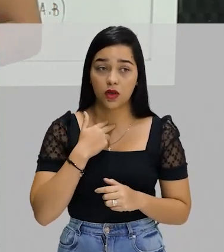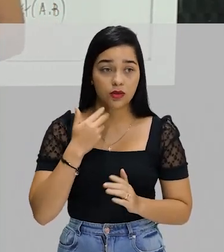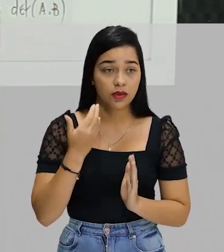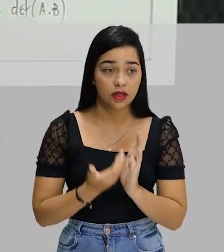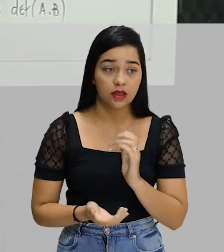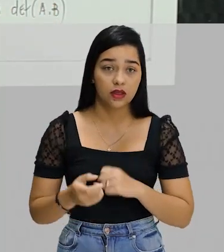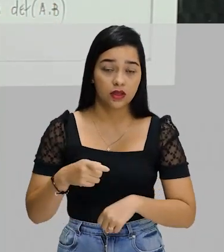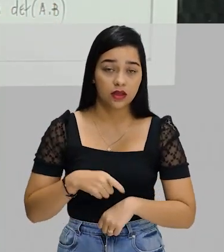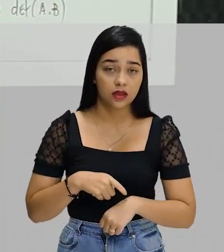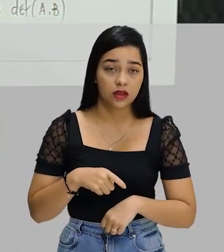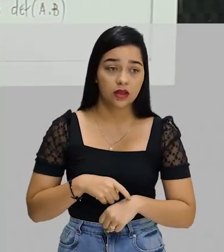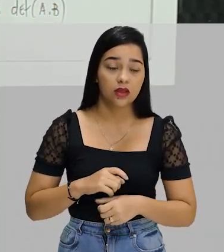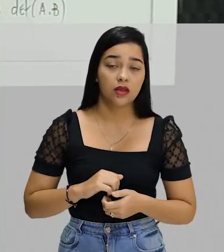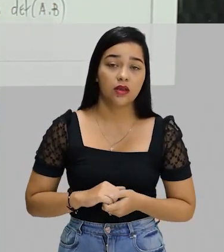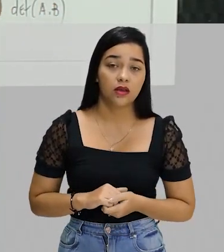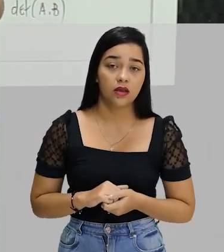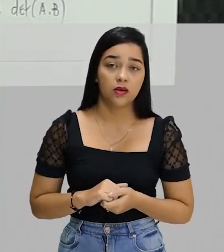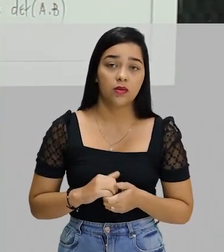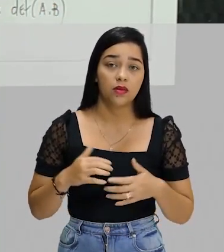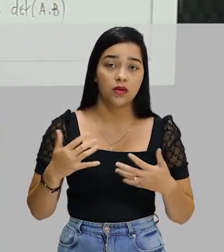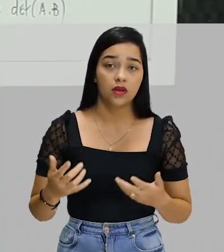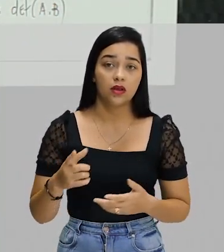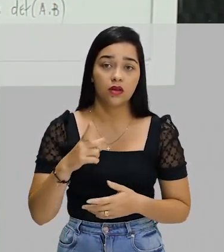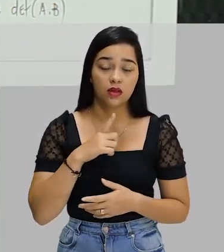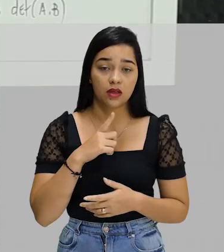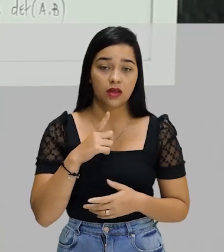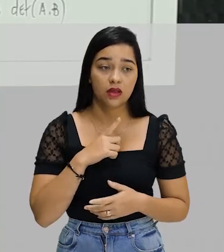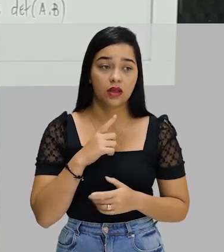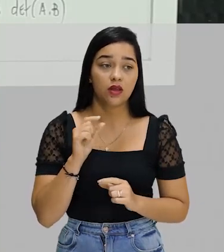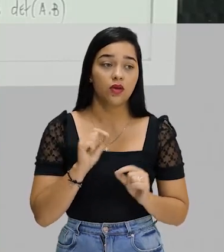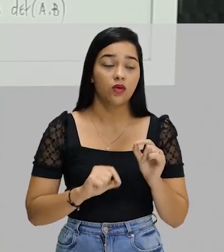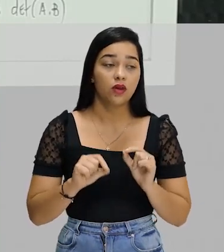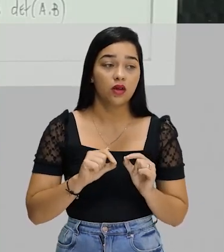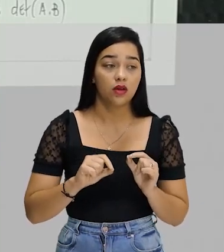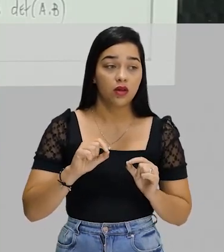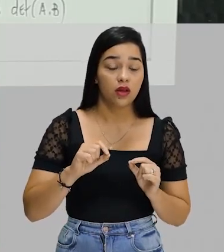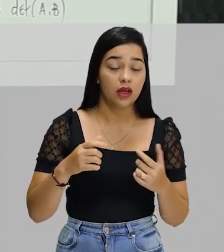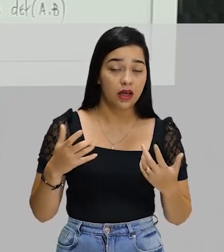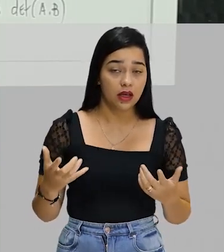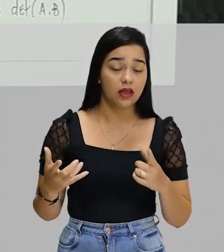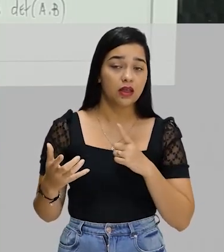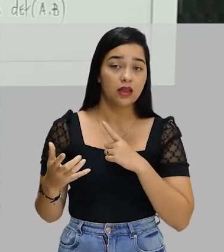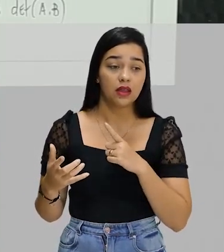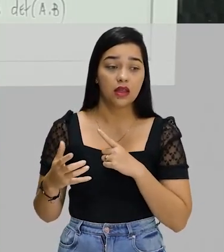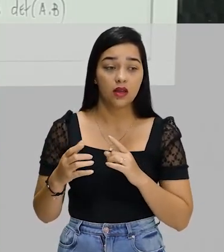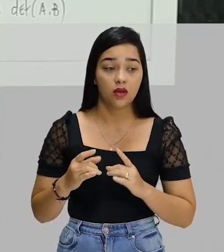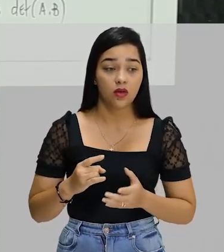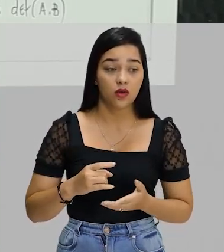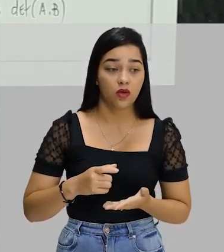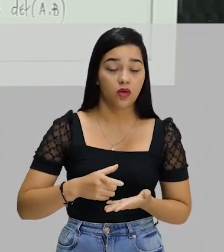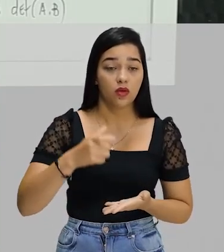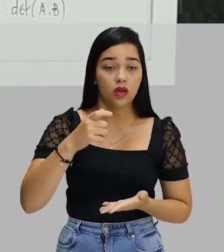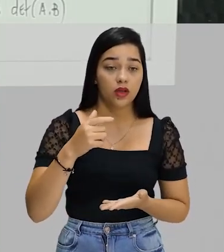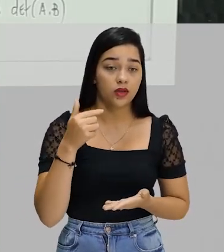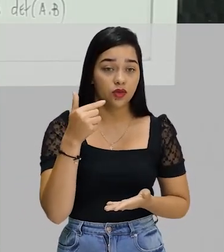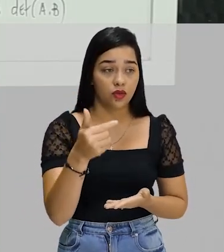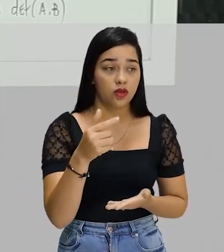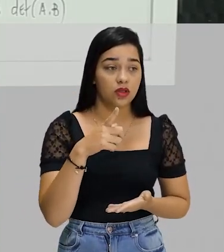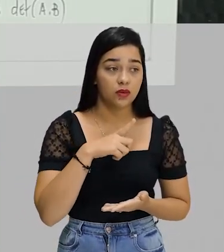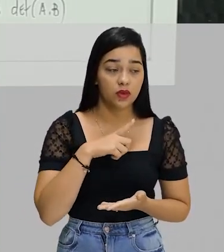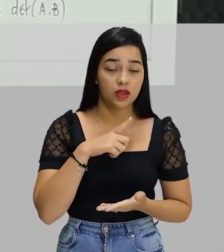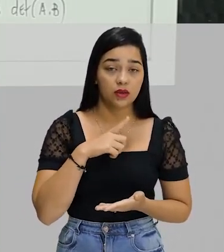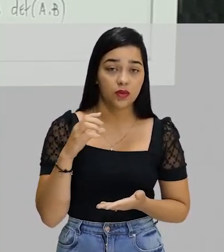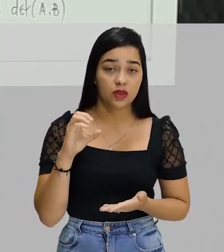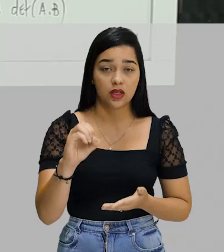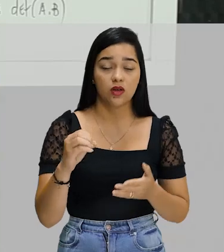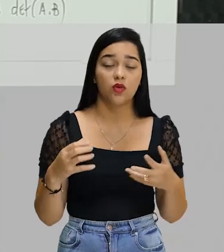calculando o determinante. Esse determinante vai ser zero. Tá? Então a justificativa aqui é coluna 2 é formada por